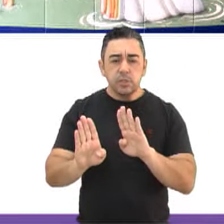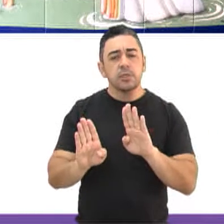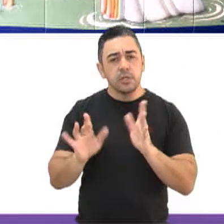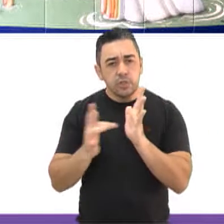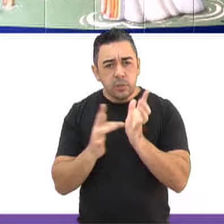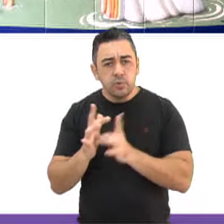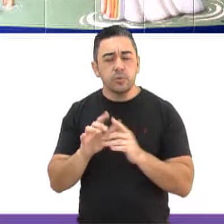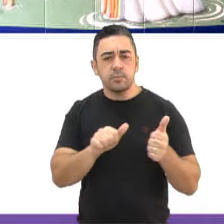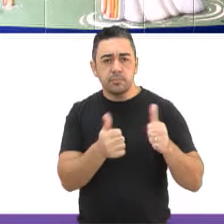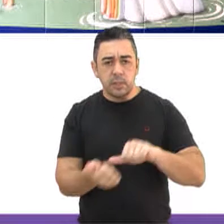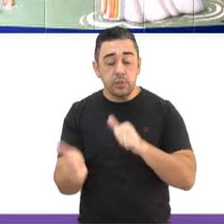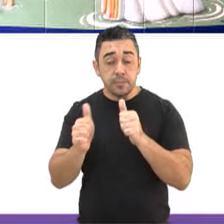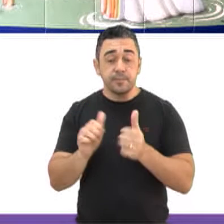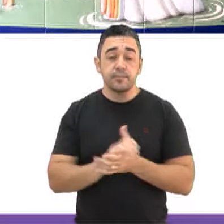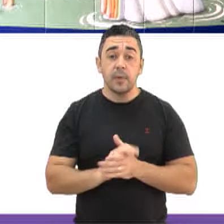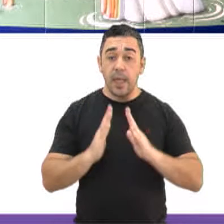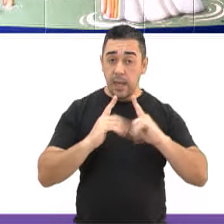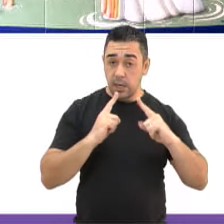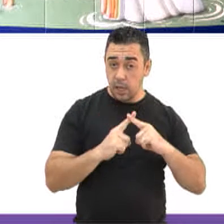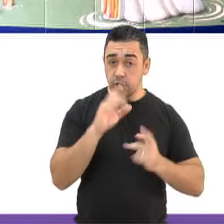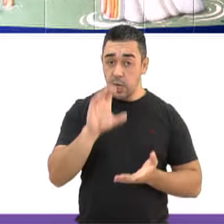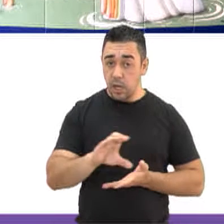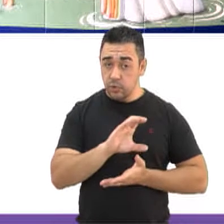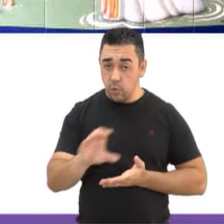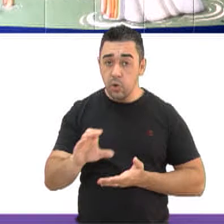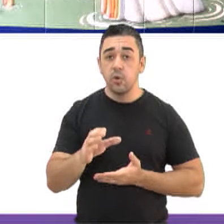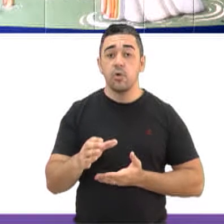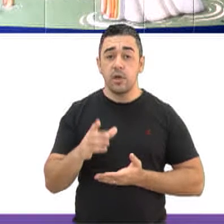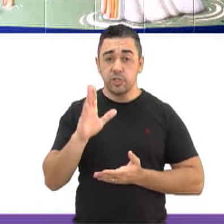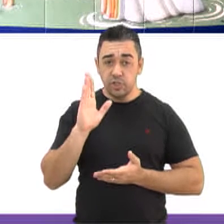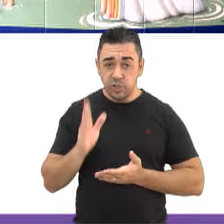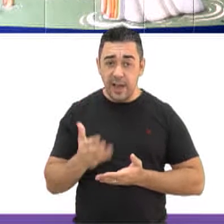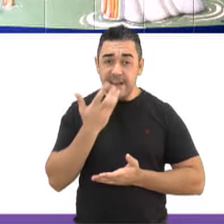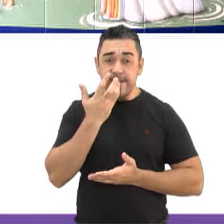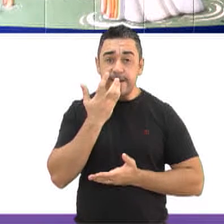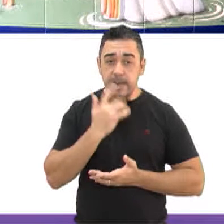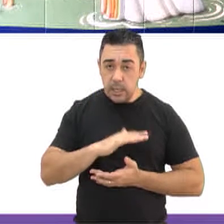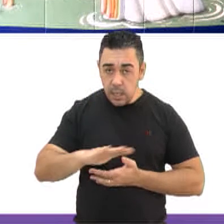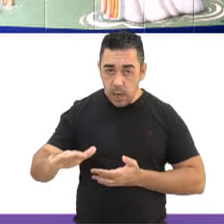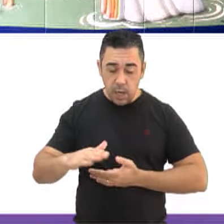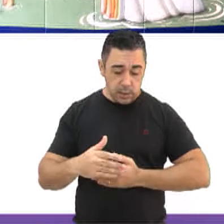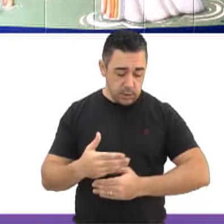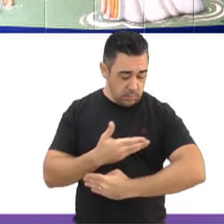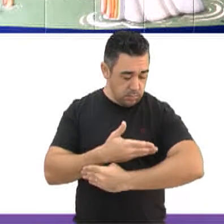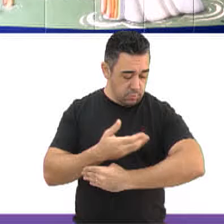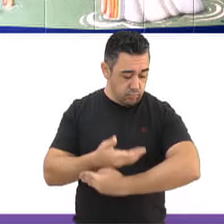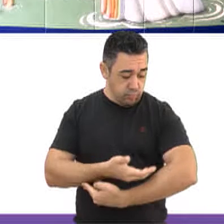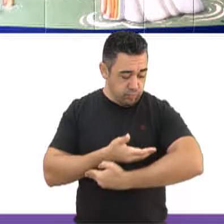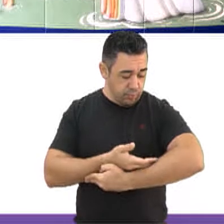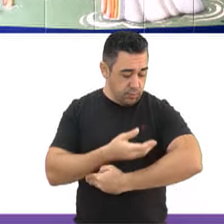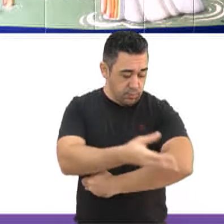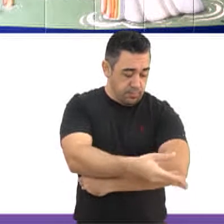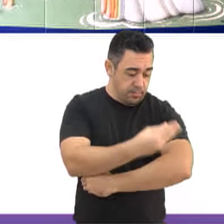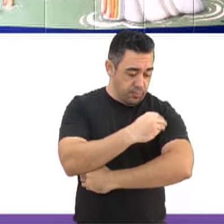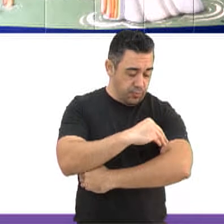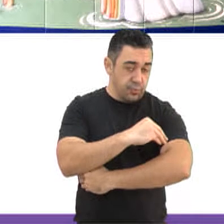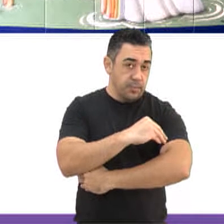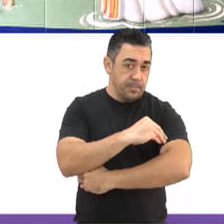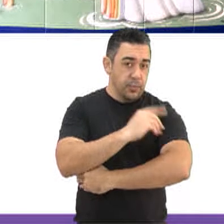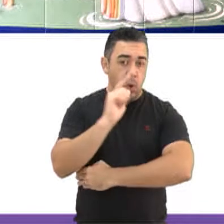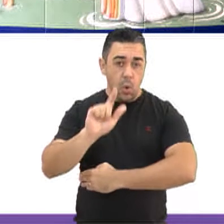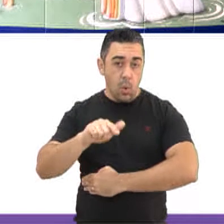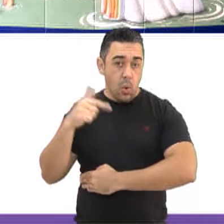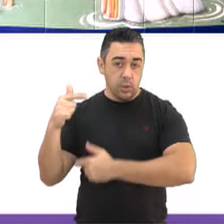Igreja Católica batiza as crianças logo após o nascimento. Então, dentro do cristianismo católico e em algumas outras tradições,